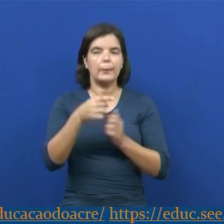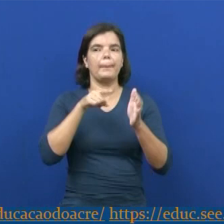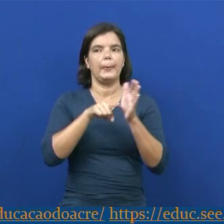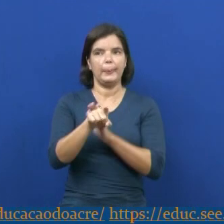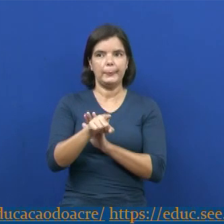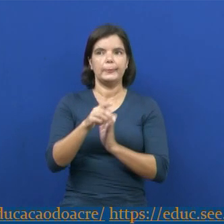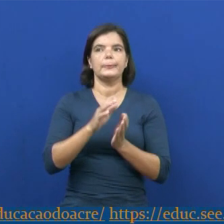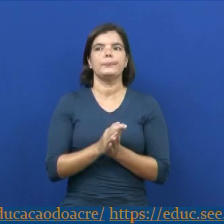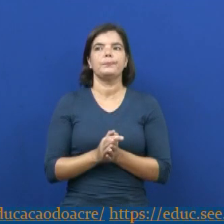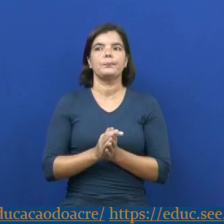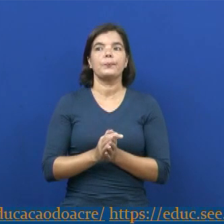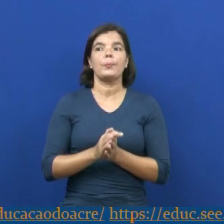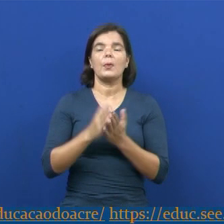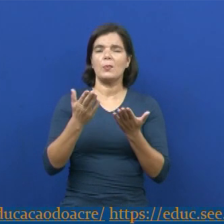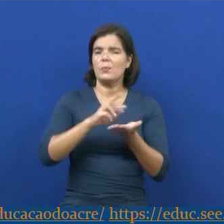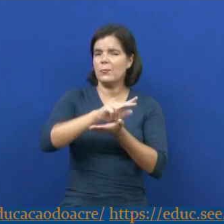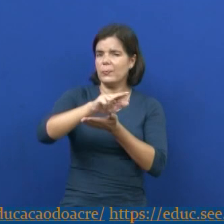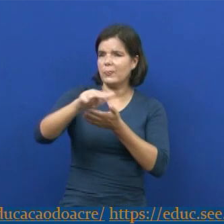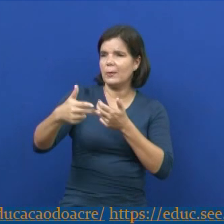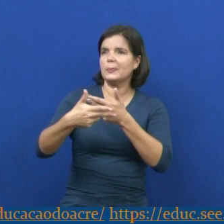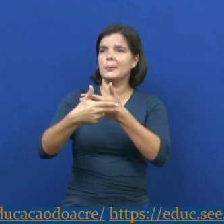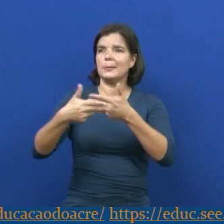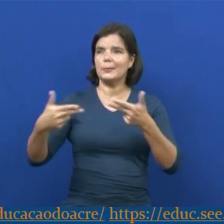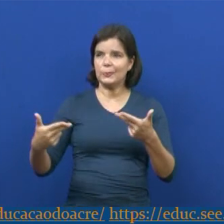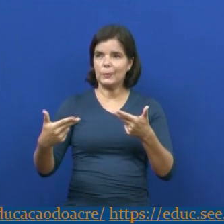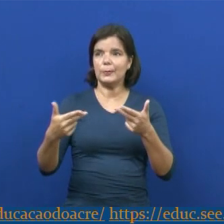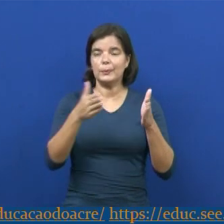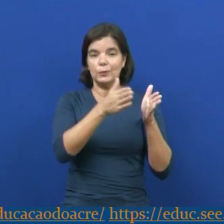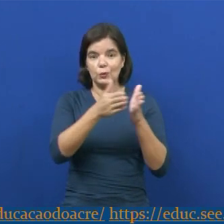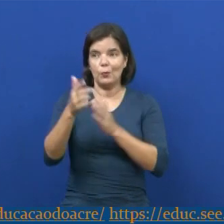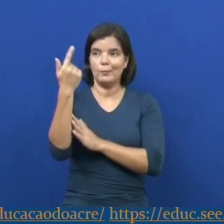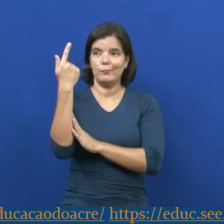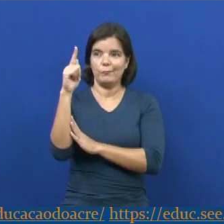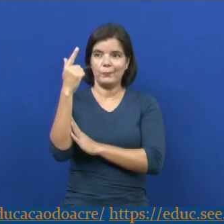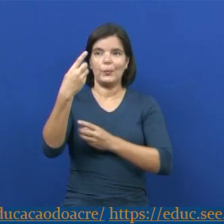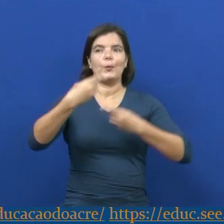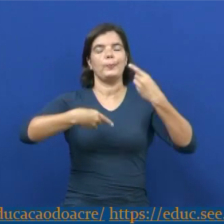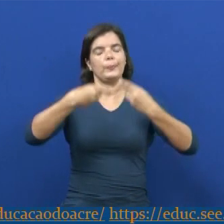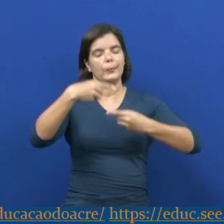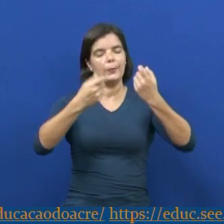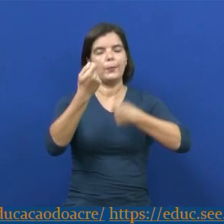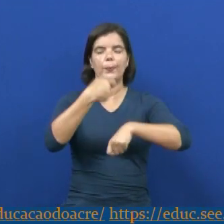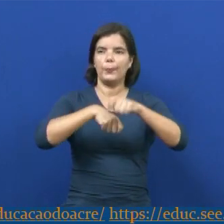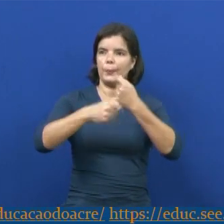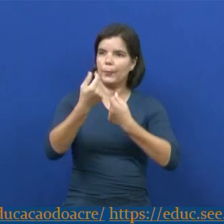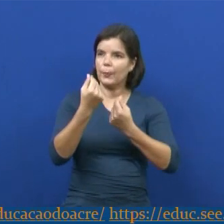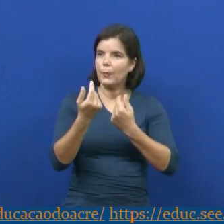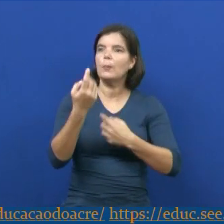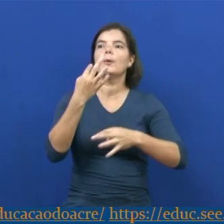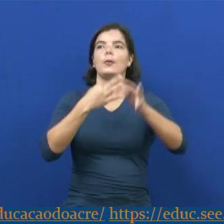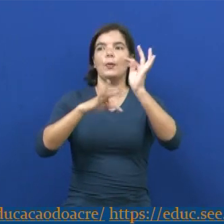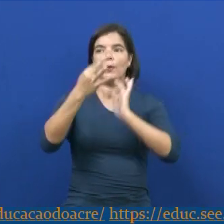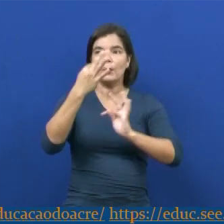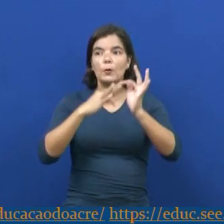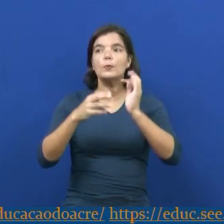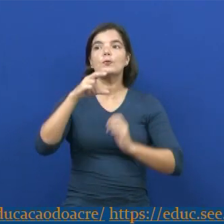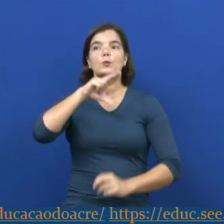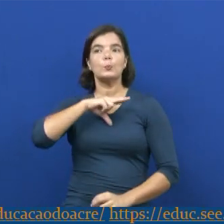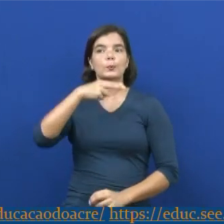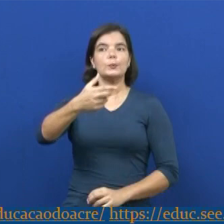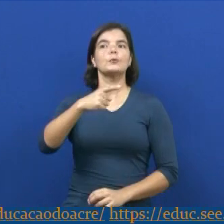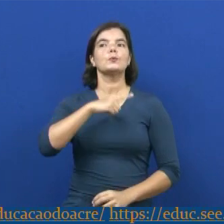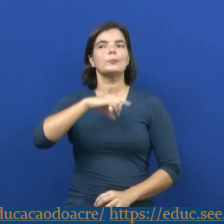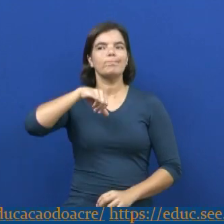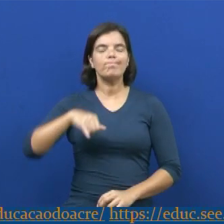questão. Graças a uma série de fatores de ordem geográfica, política, econômica e tecnológica, os